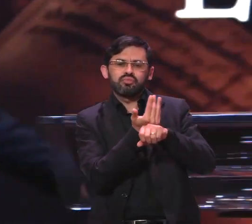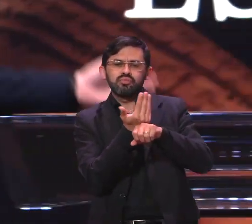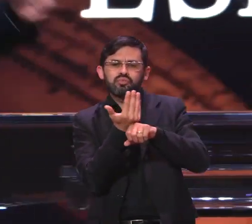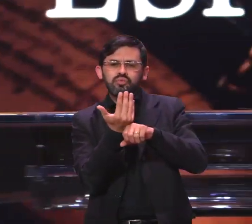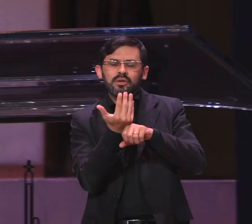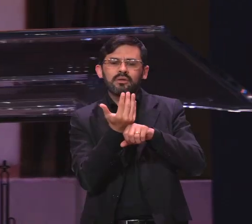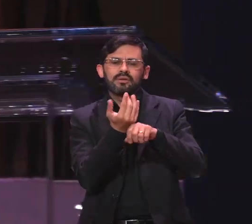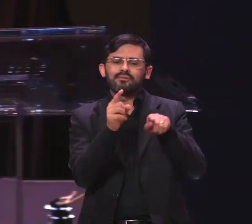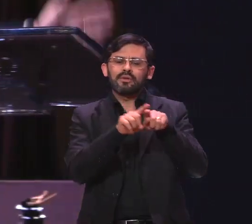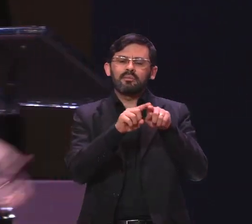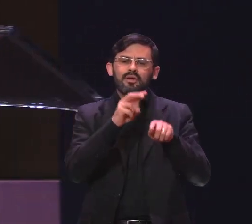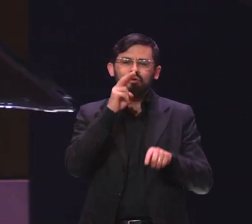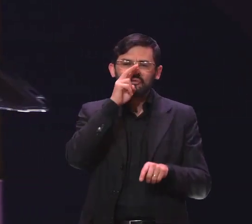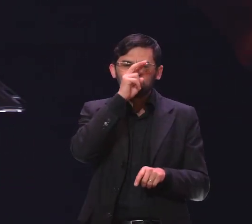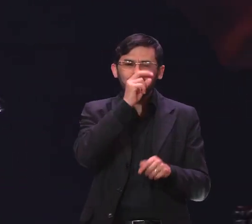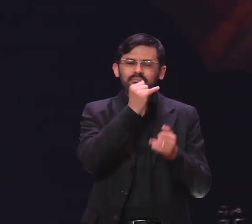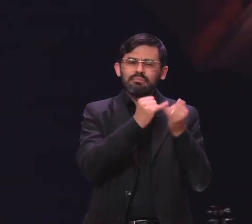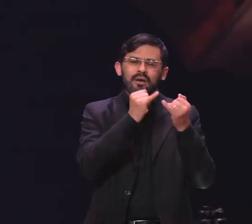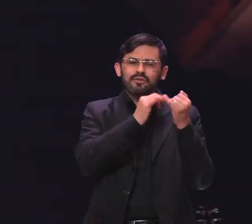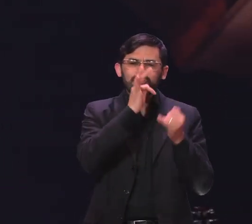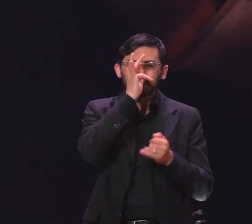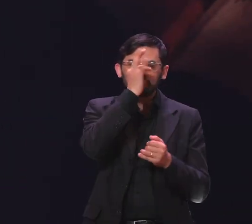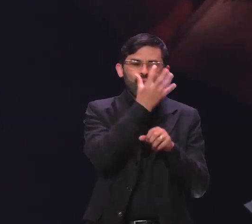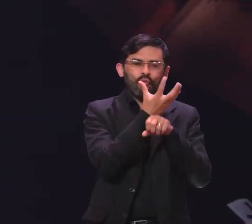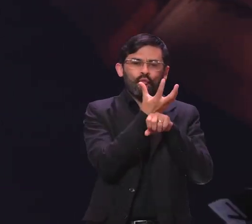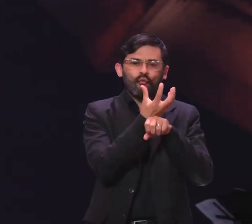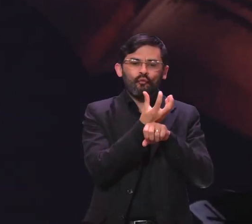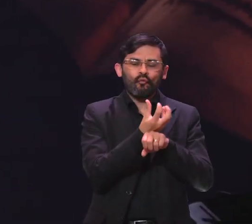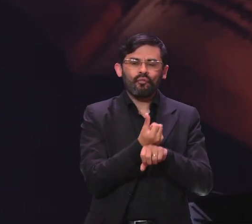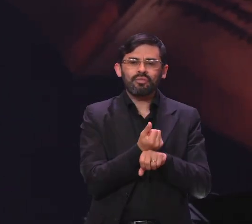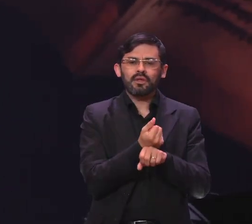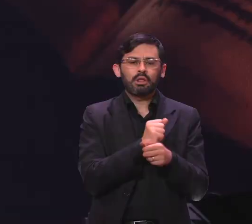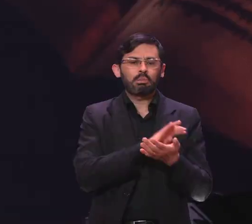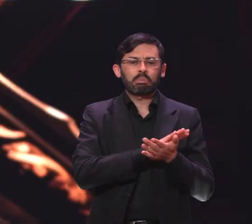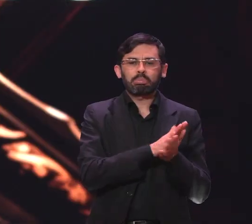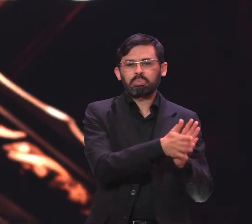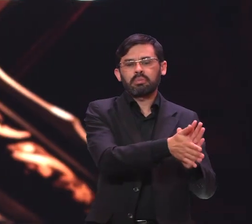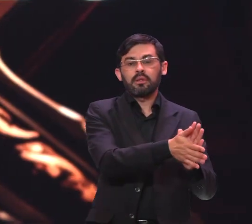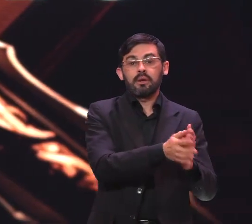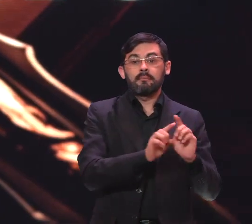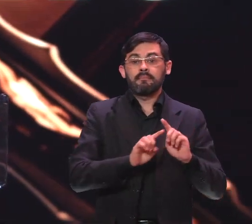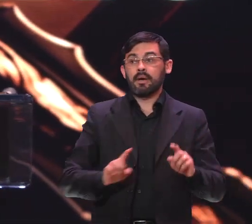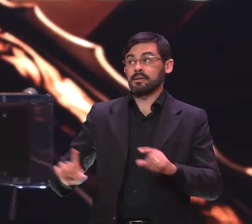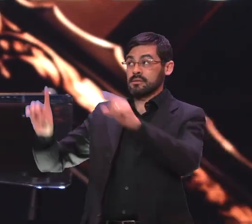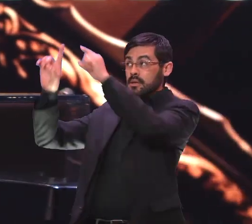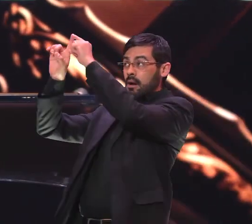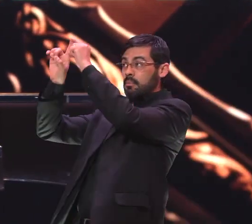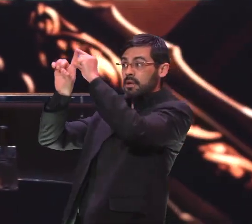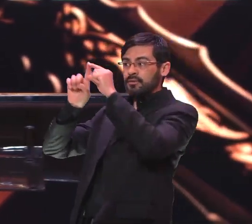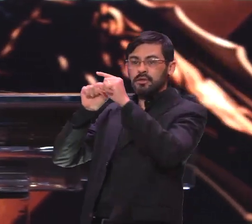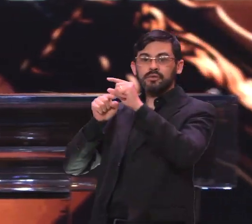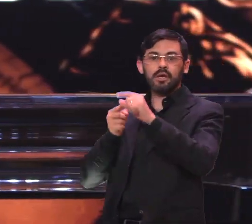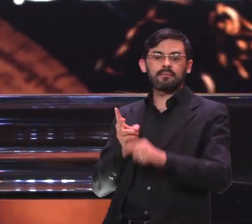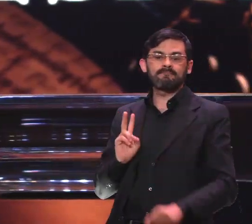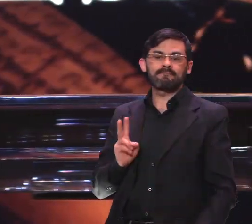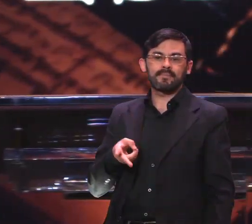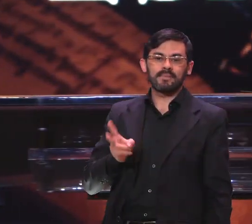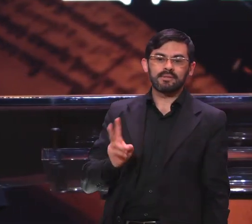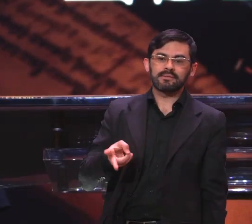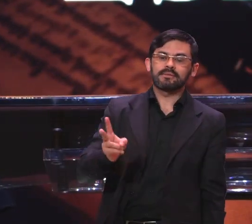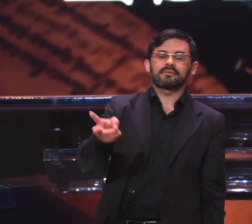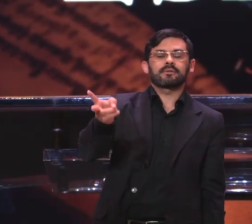sua força como a flor. Seca-se a erva e cai a sua flor, mas a palavra do Senhor permanece